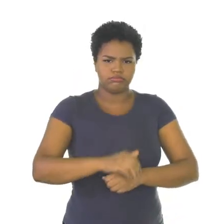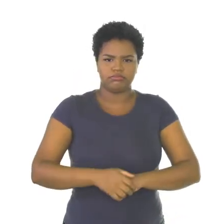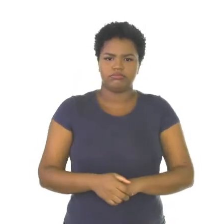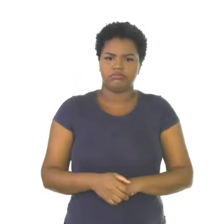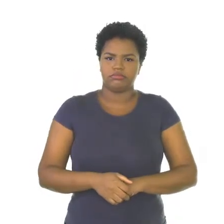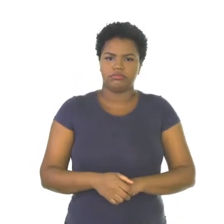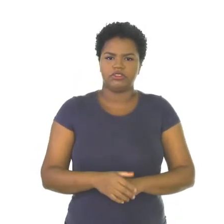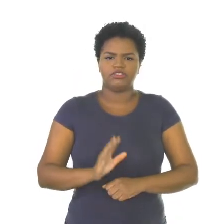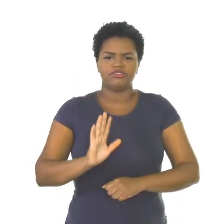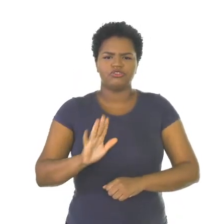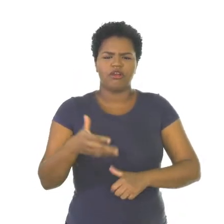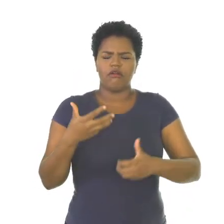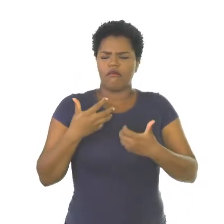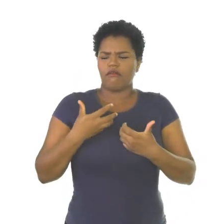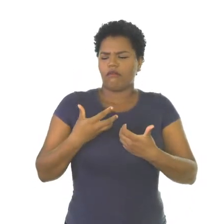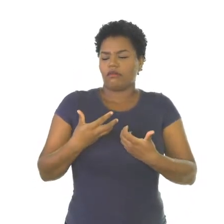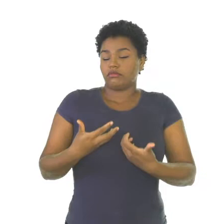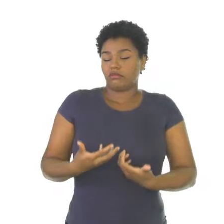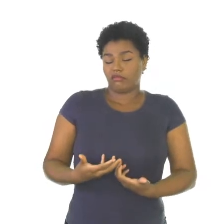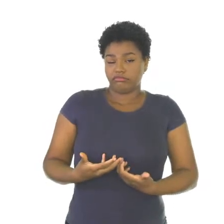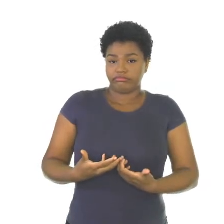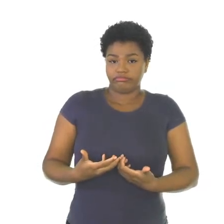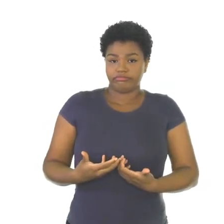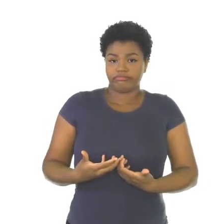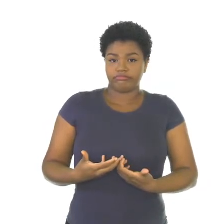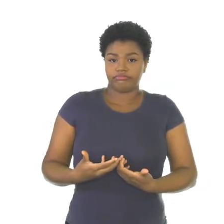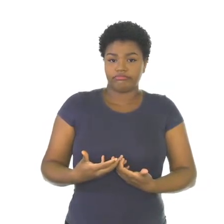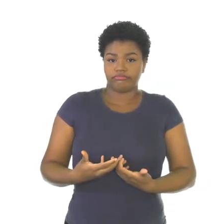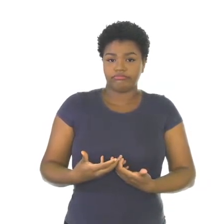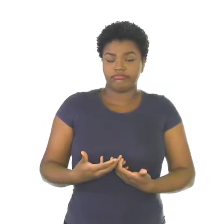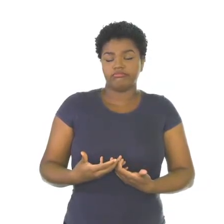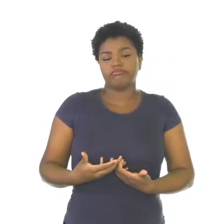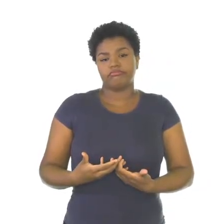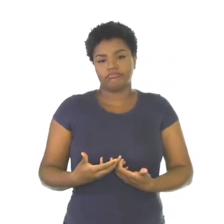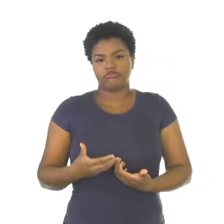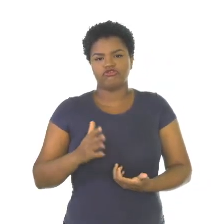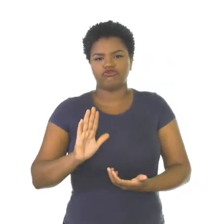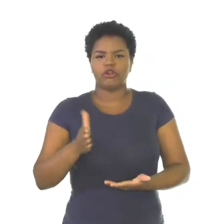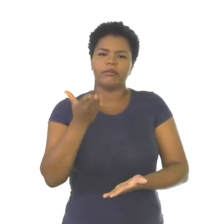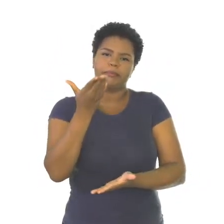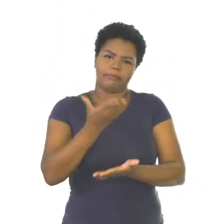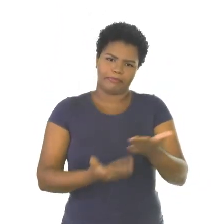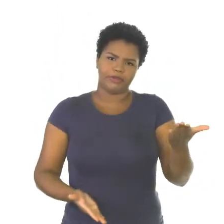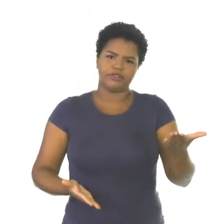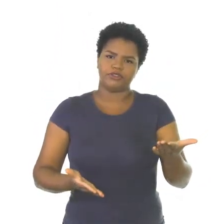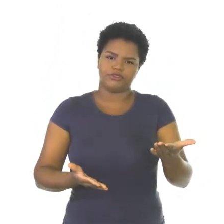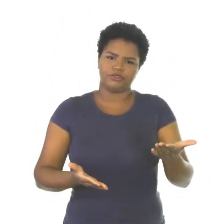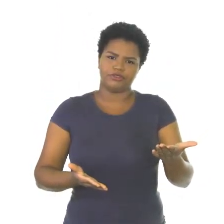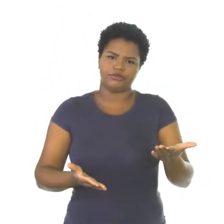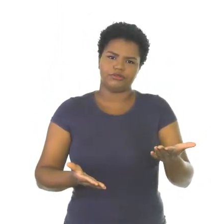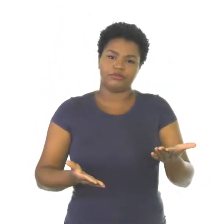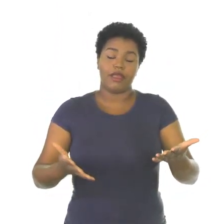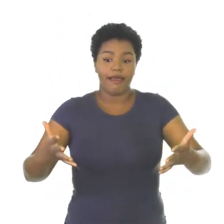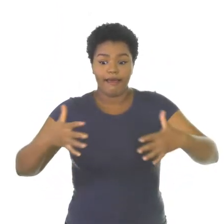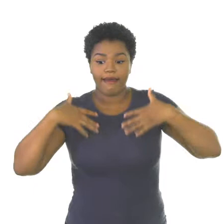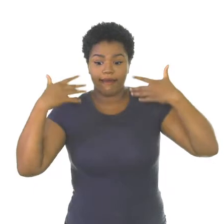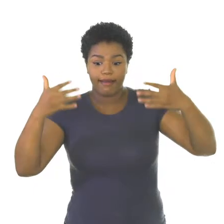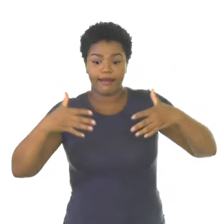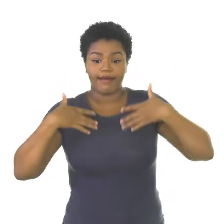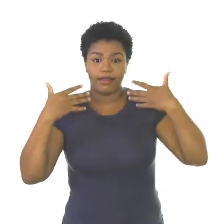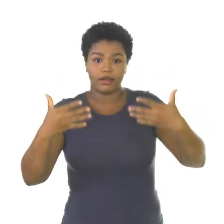já estou muito cansado. Já perdi toda a alegria